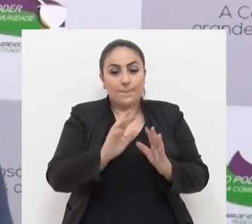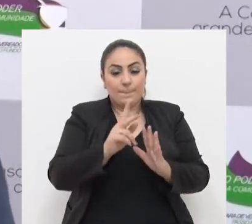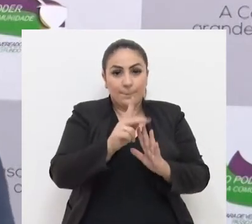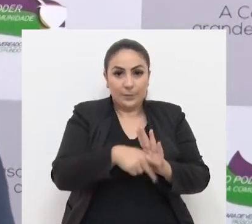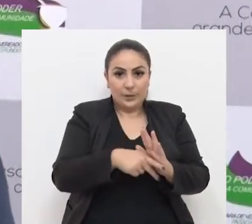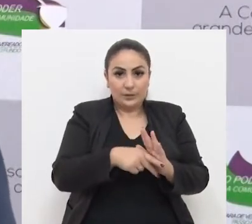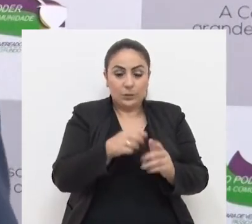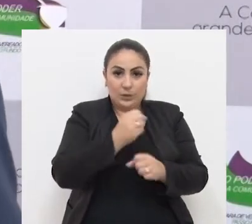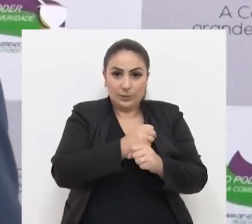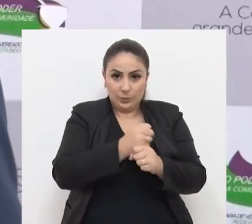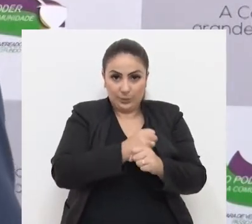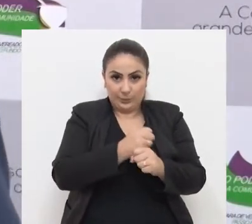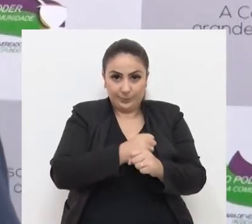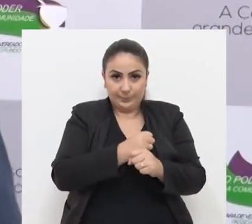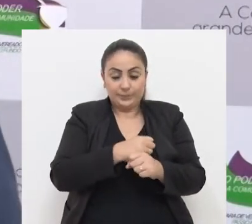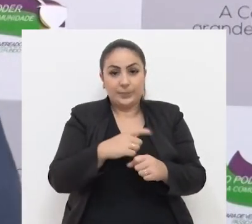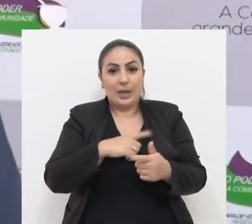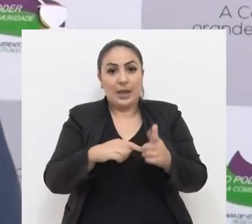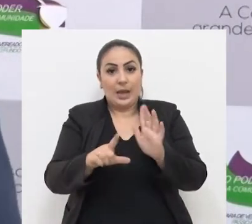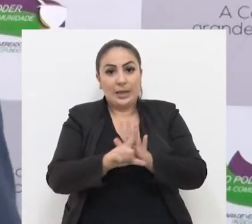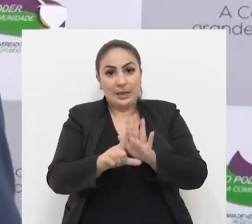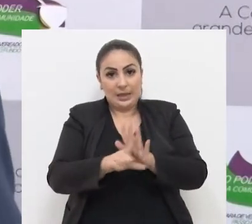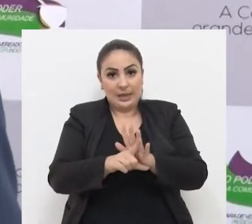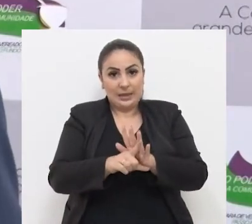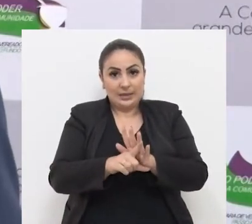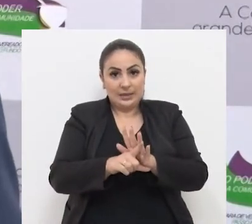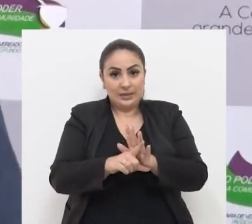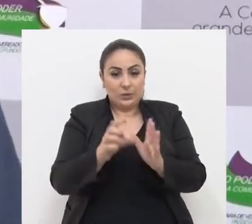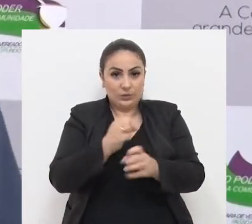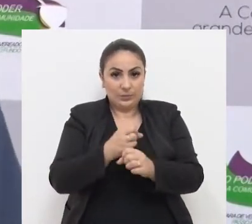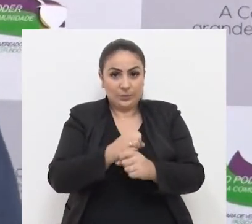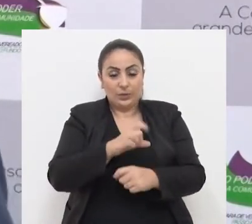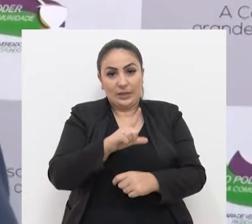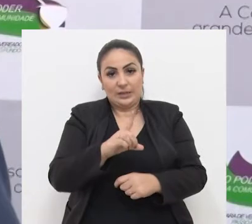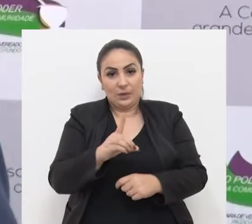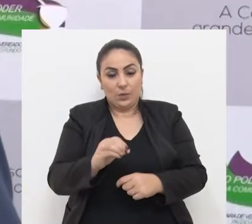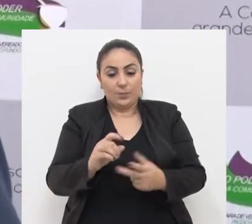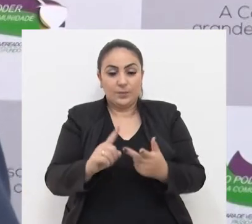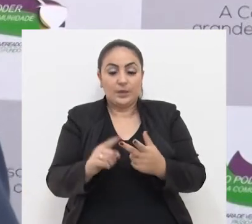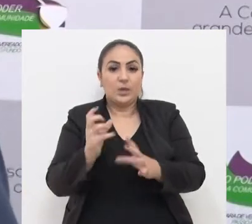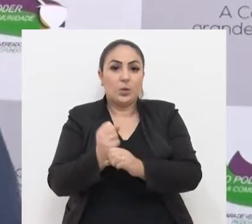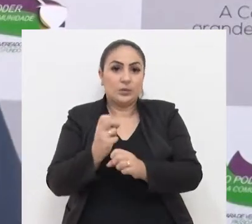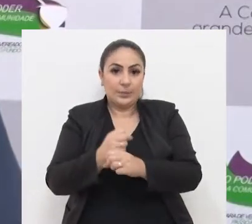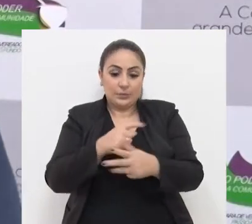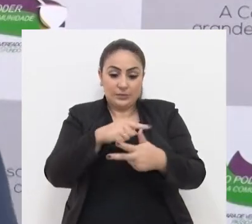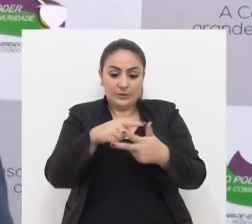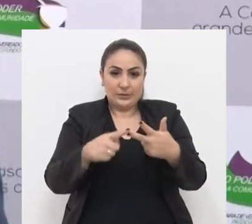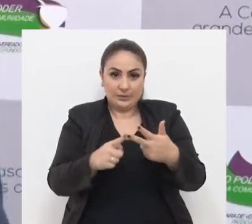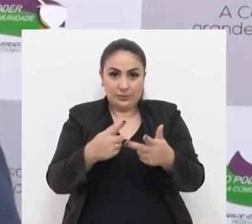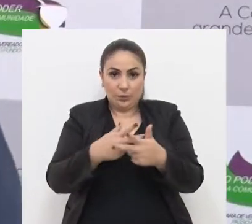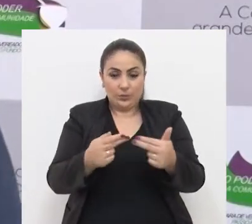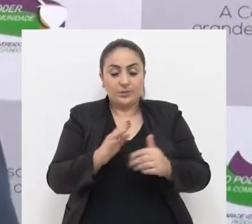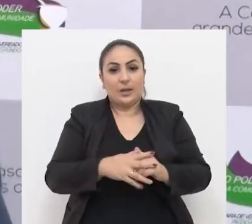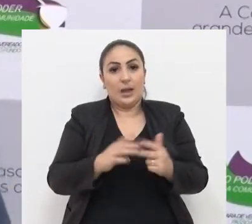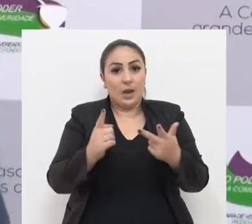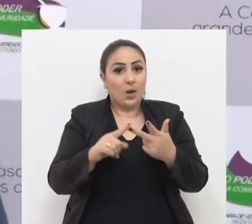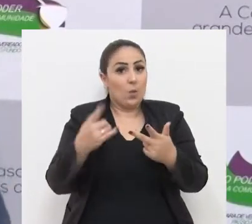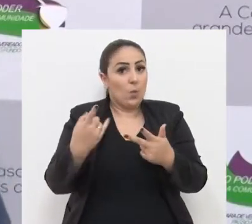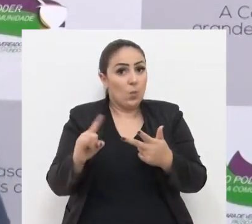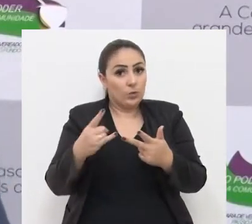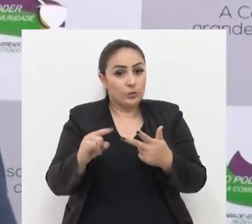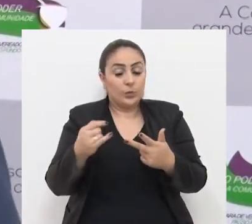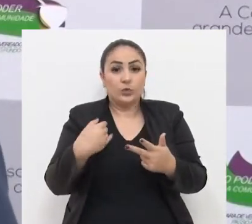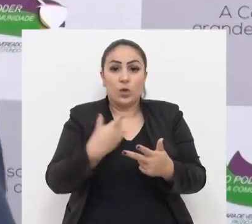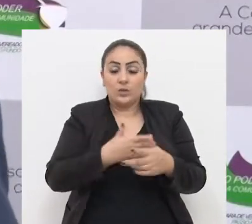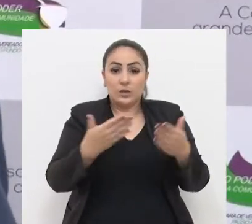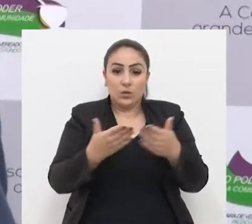plano plurianual, a lei de diretrizes orçamentárias e agora o orçamento. Então, o orçamento é a última etapa.